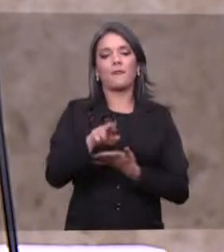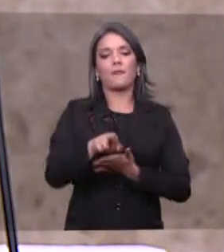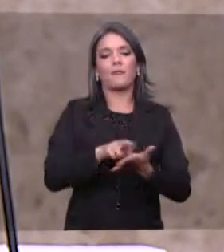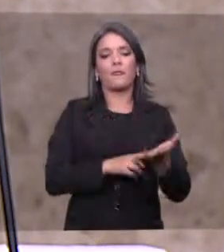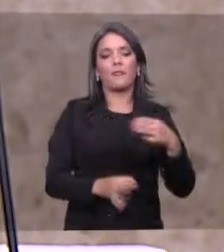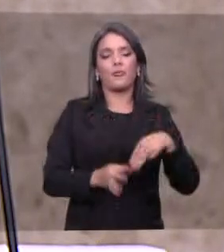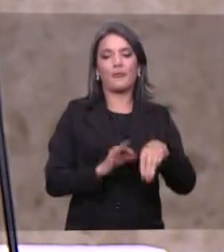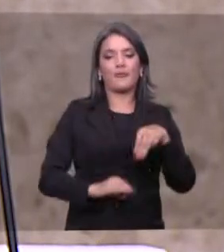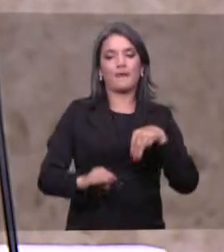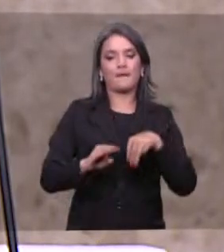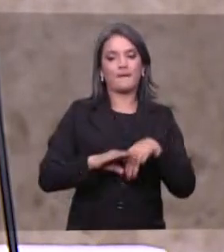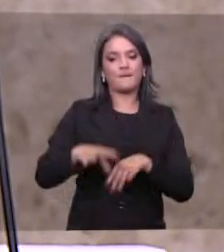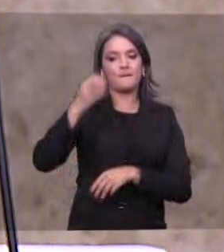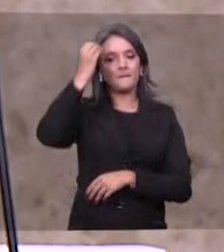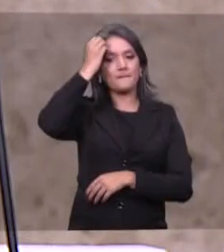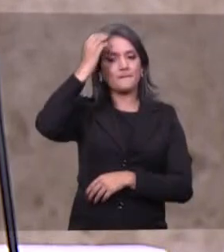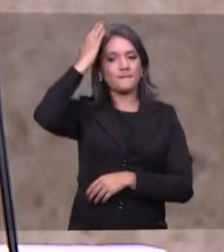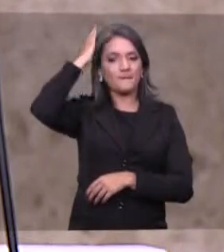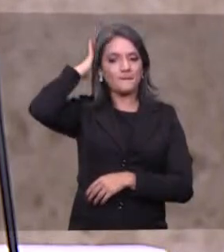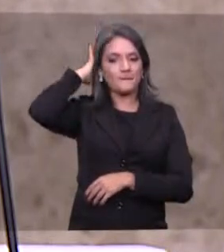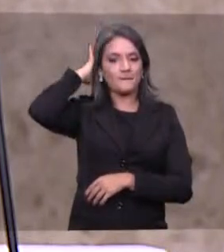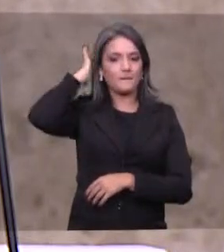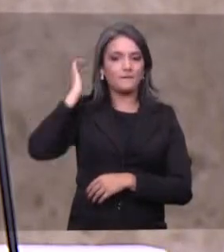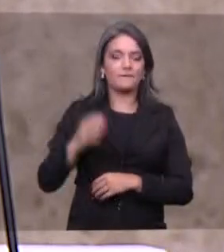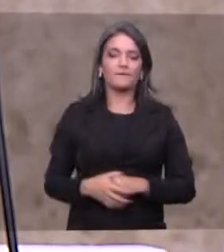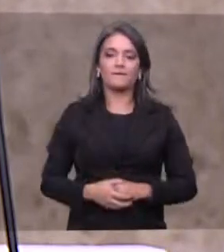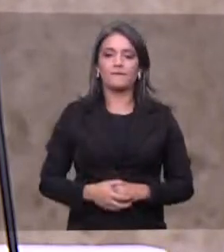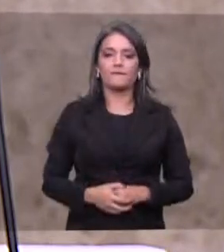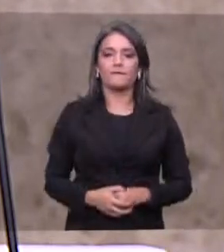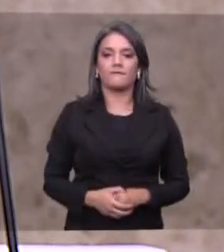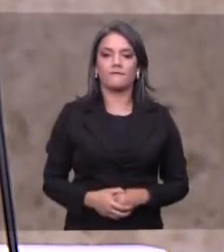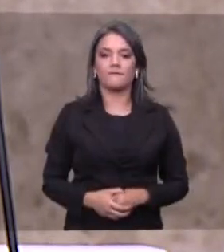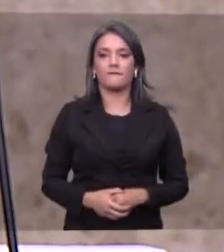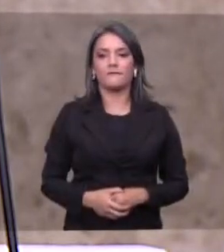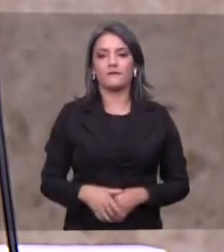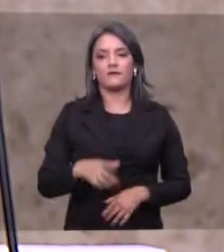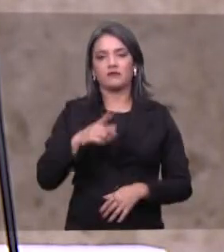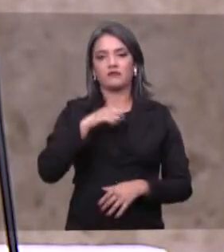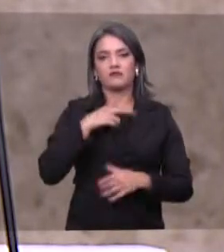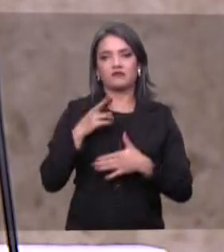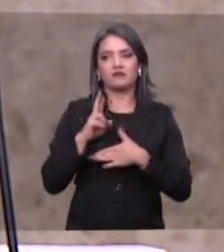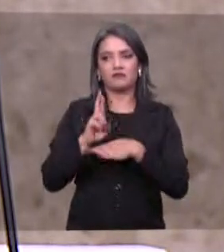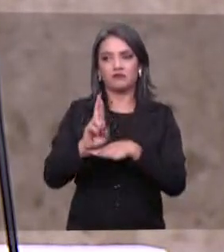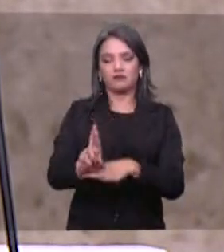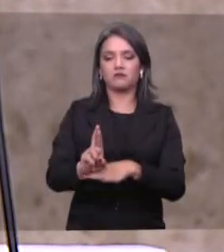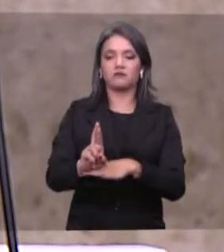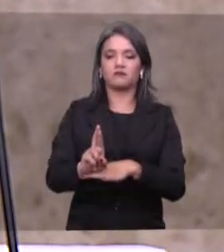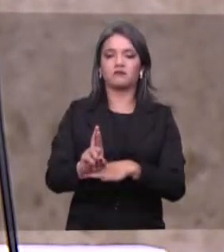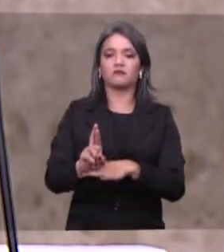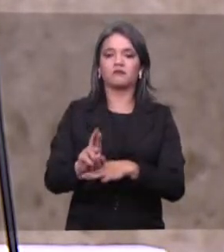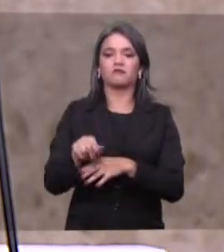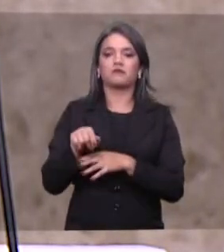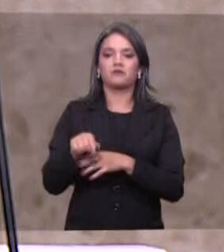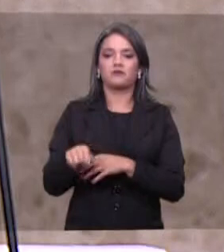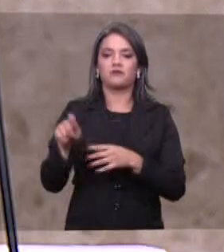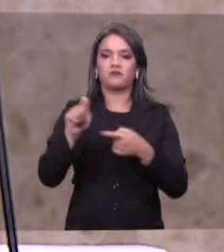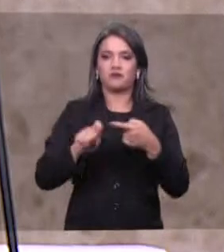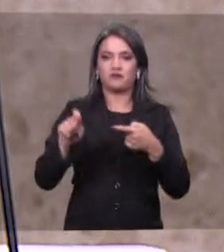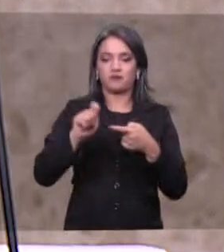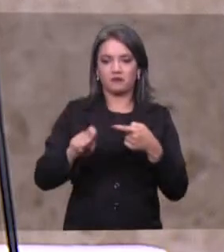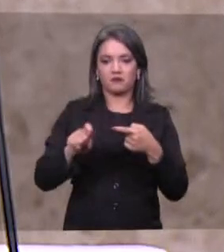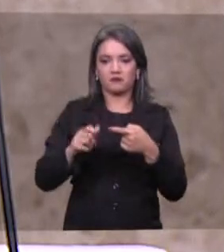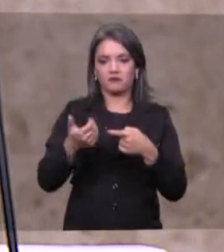do ministro Luiz Fux, e que tem como requerentes, respectivamente, a Associação